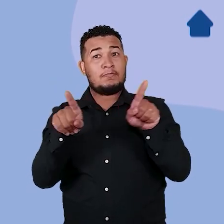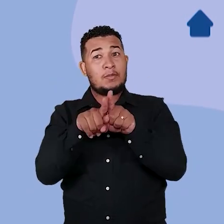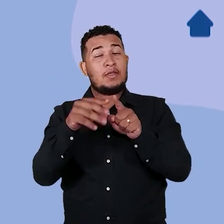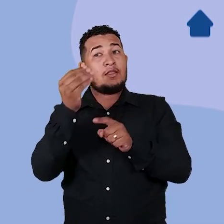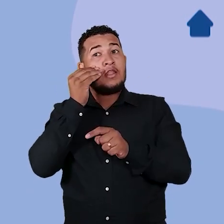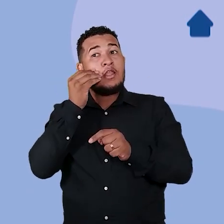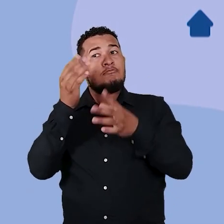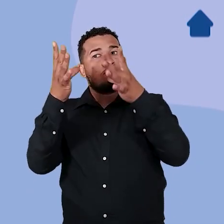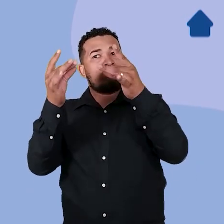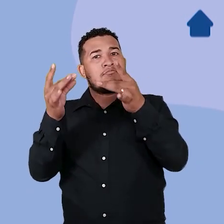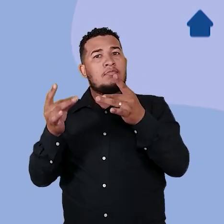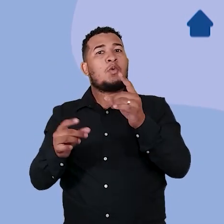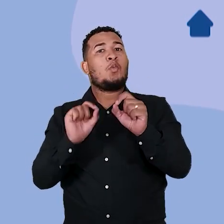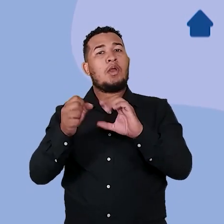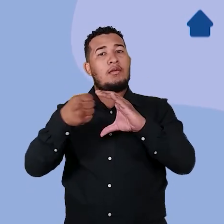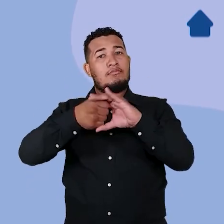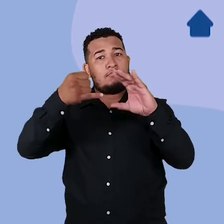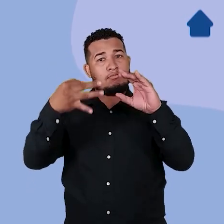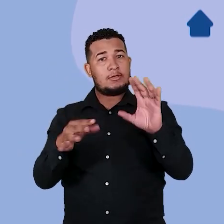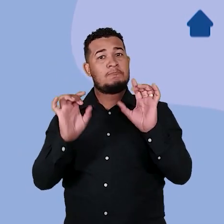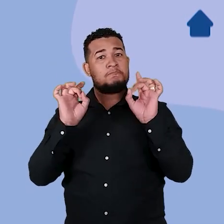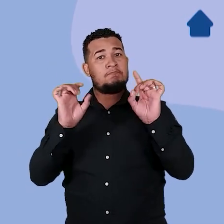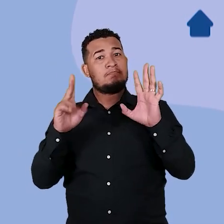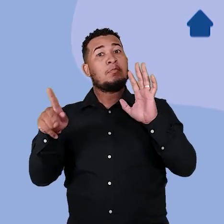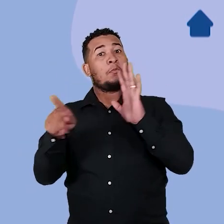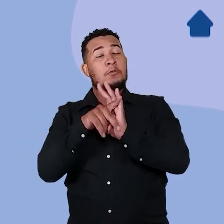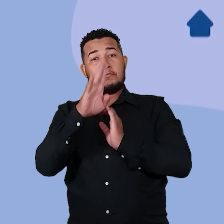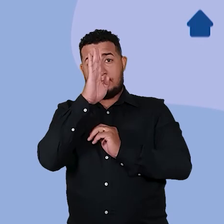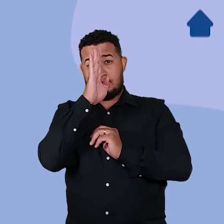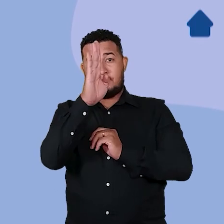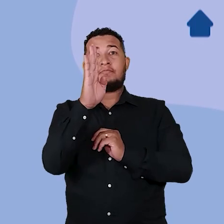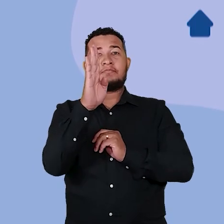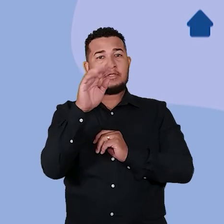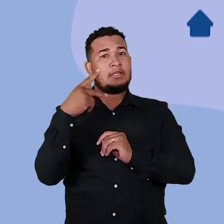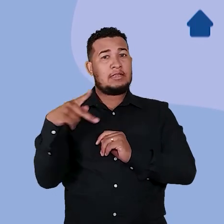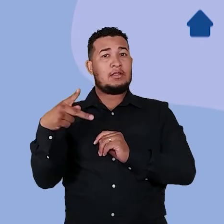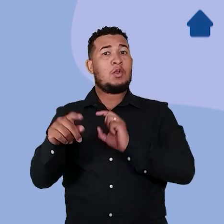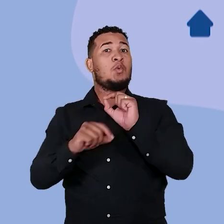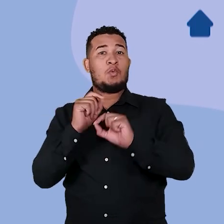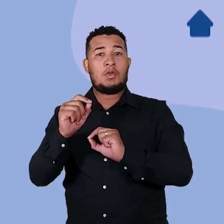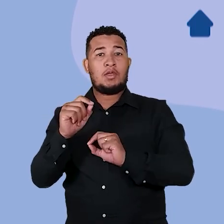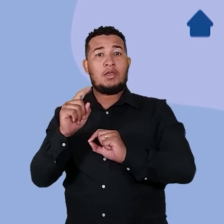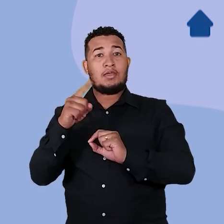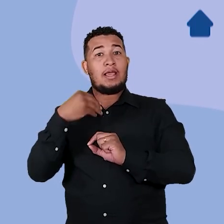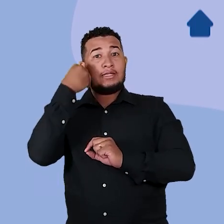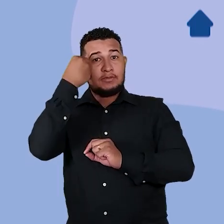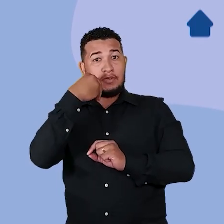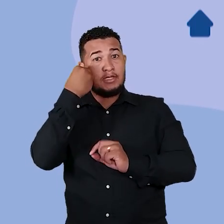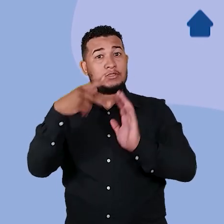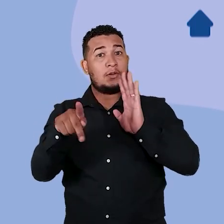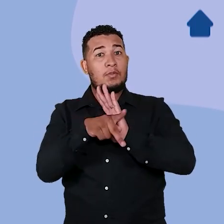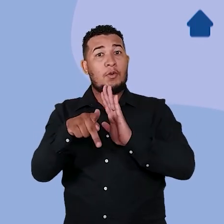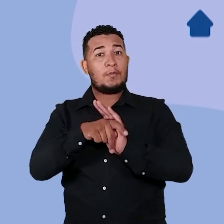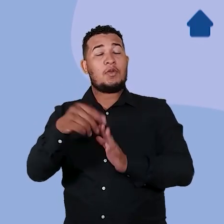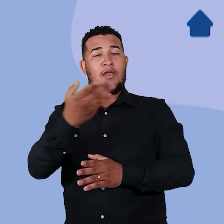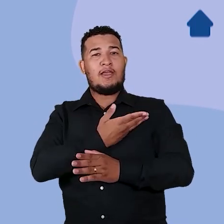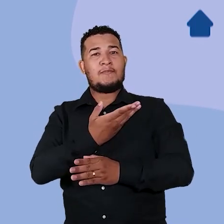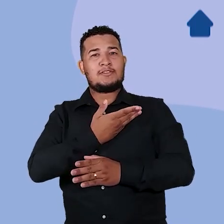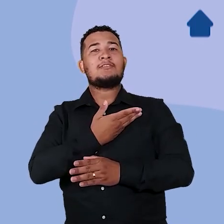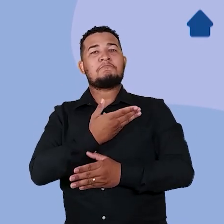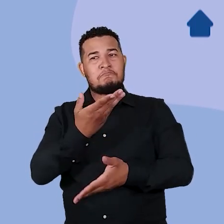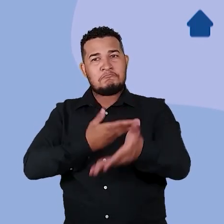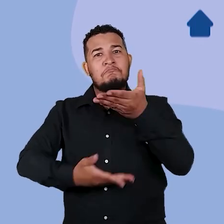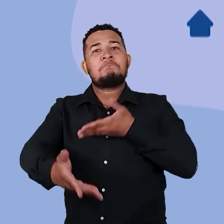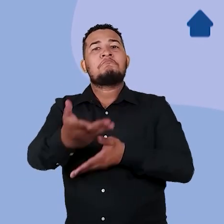filosofia e nós tentamos definir uma característica fundamental dela, que é a experiência